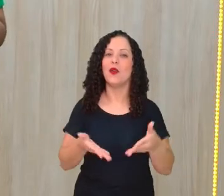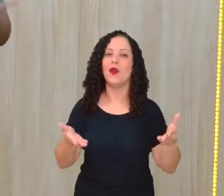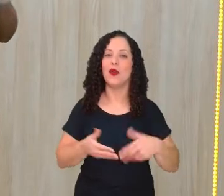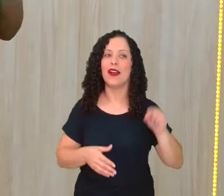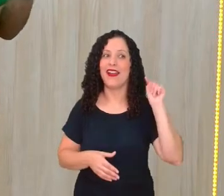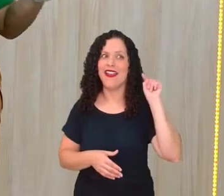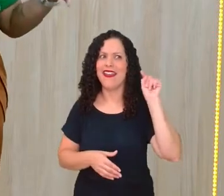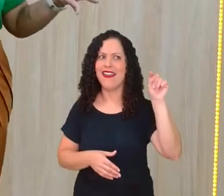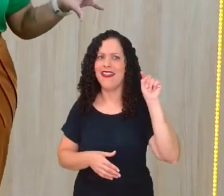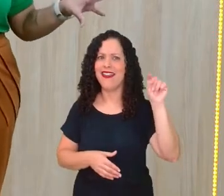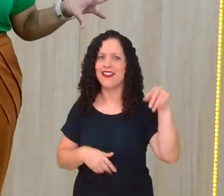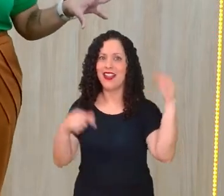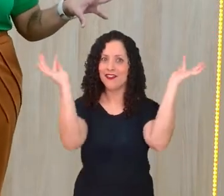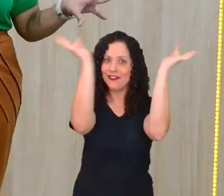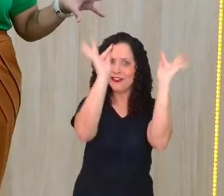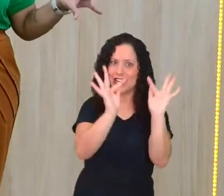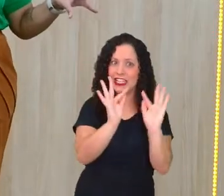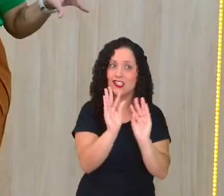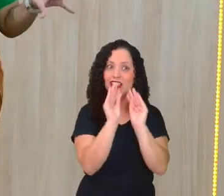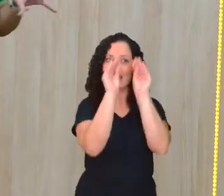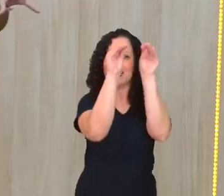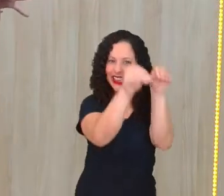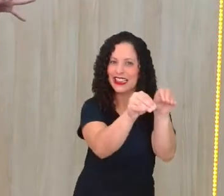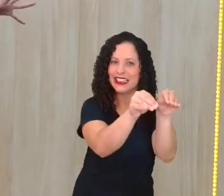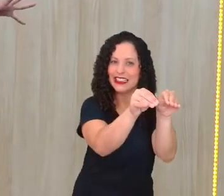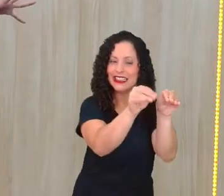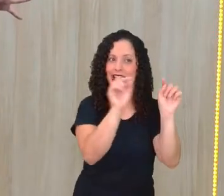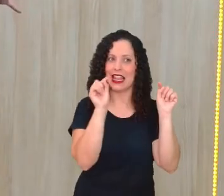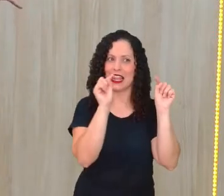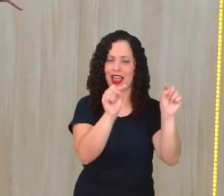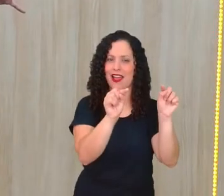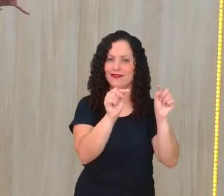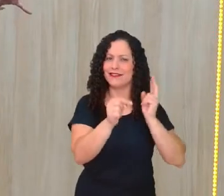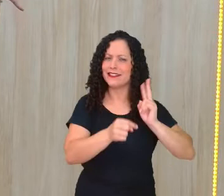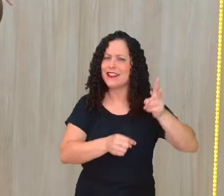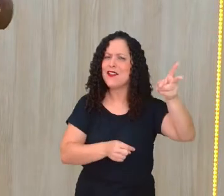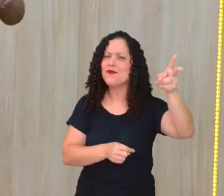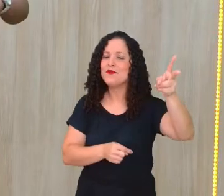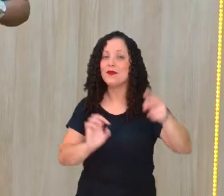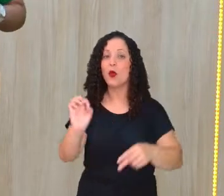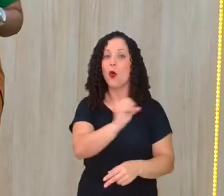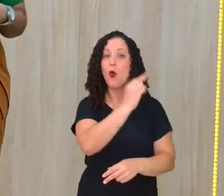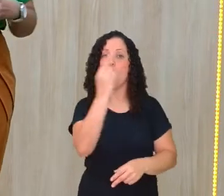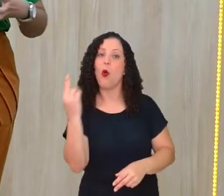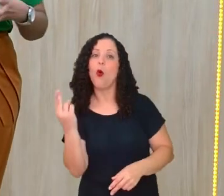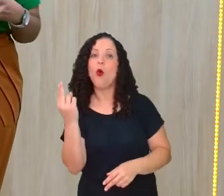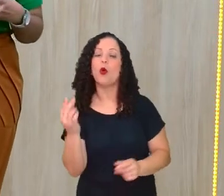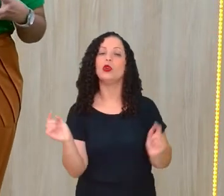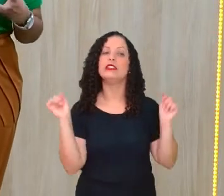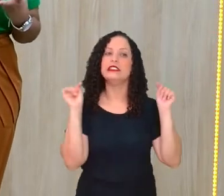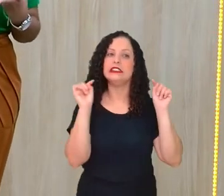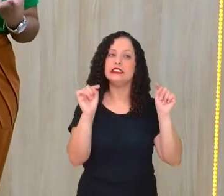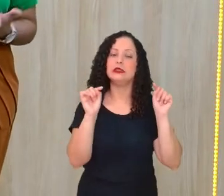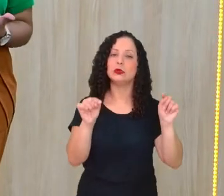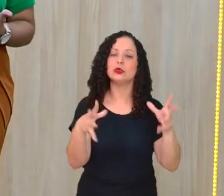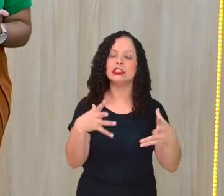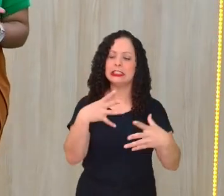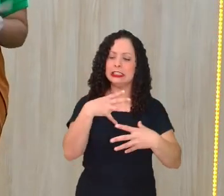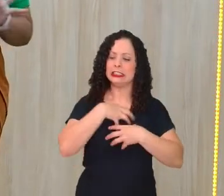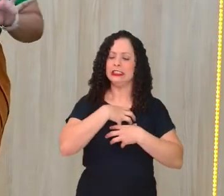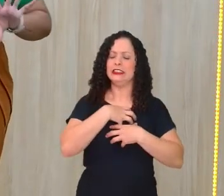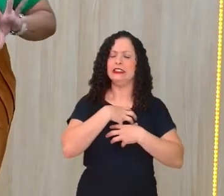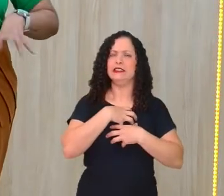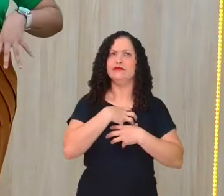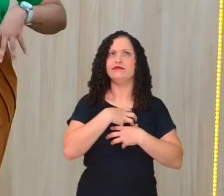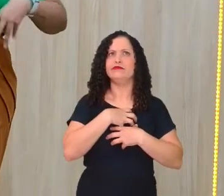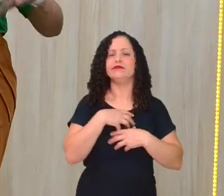nova está mais feliz, vivendo apenas no bordado, mais livre? Ou será que isso a imobilizou para sempre?